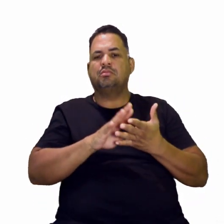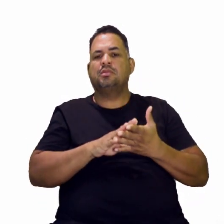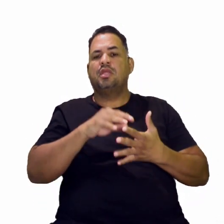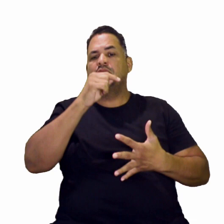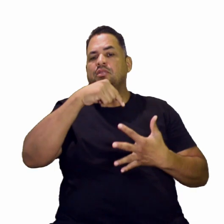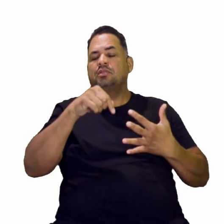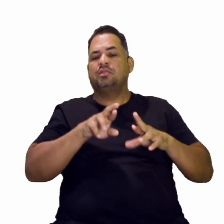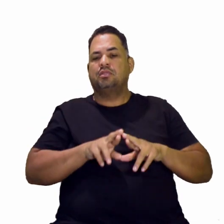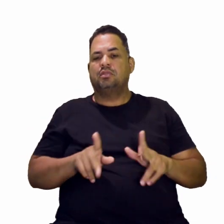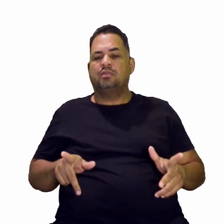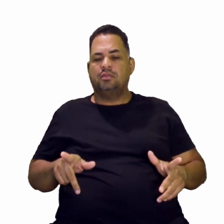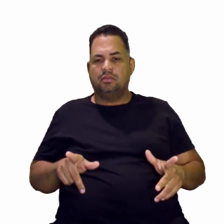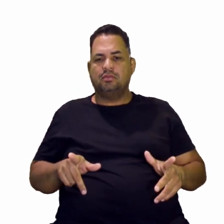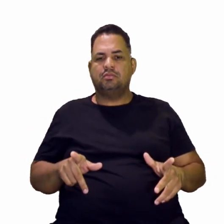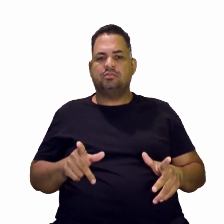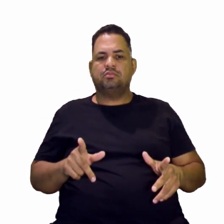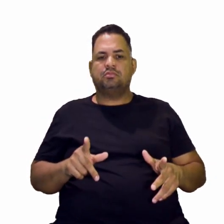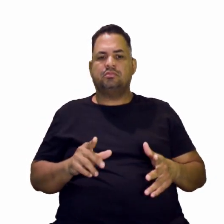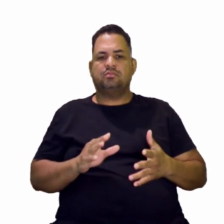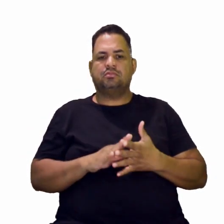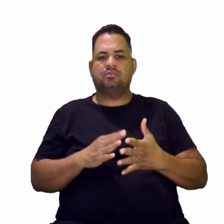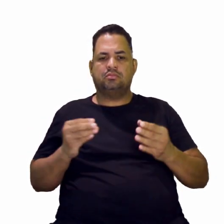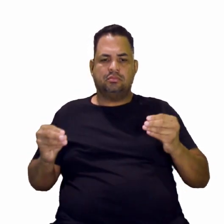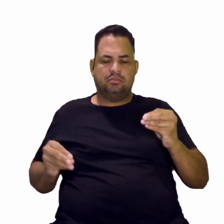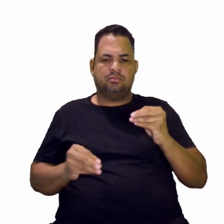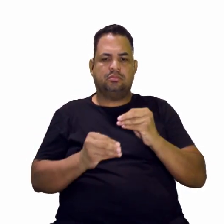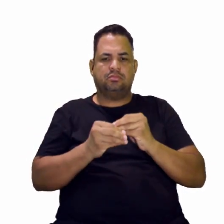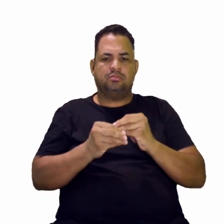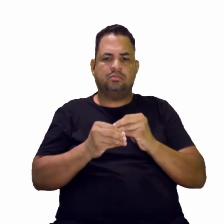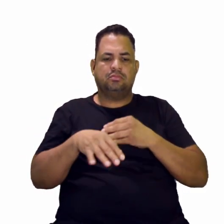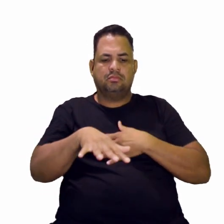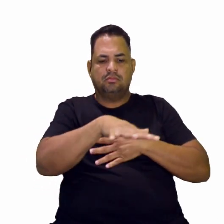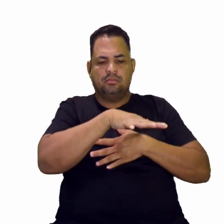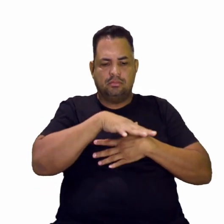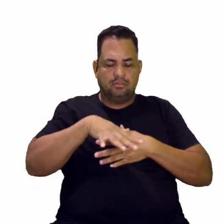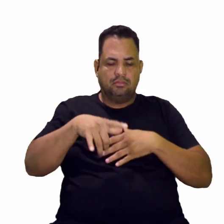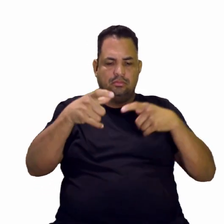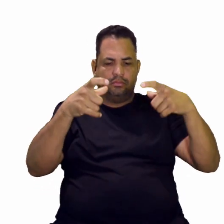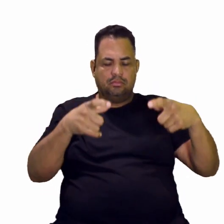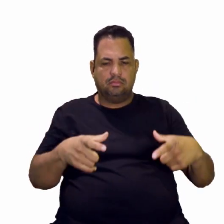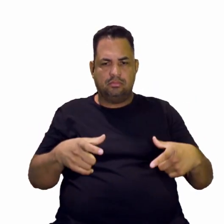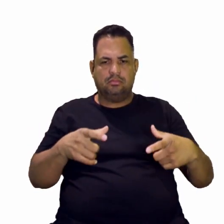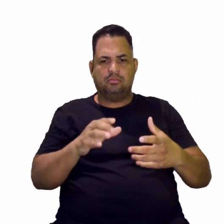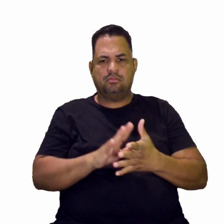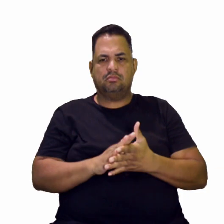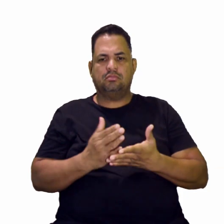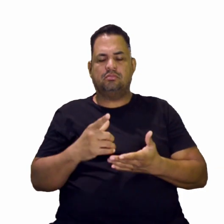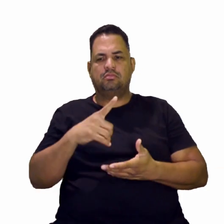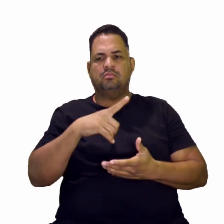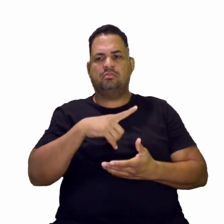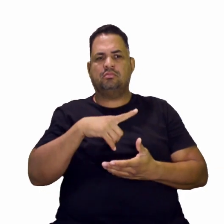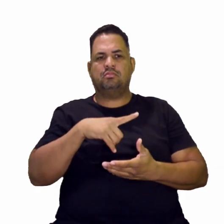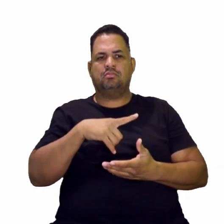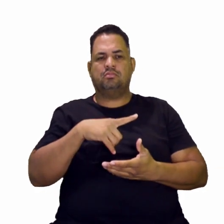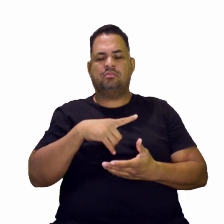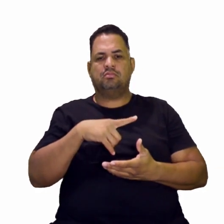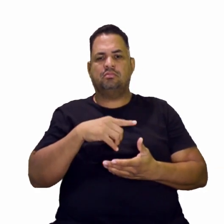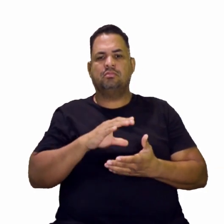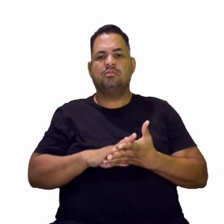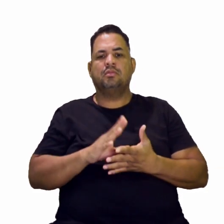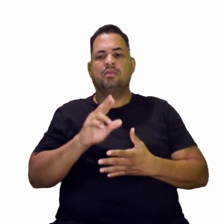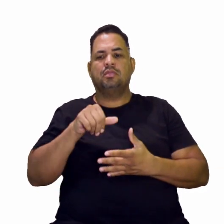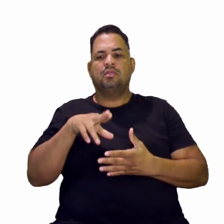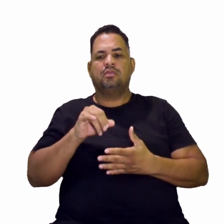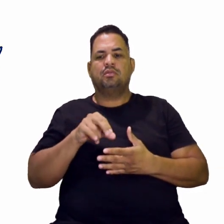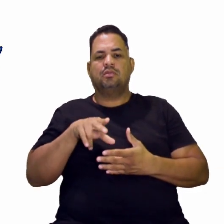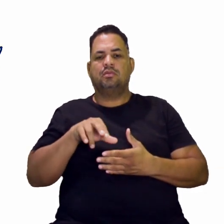diferentes vão ser introduzidos nesse local, esses, por sua vez, têm nichos ecológicos